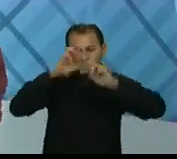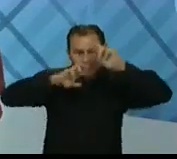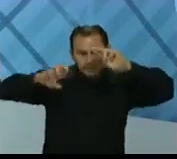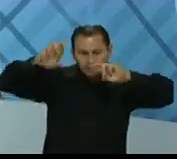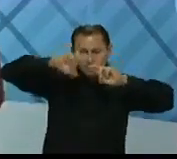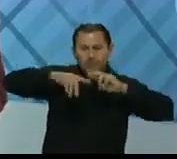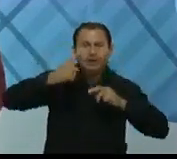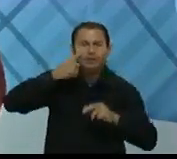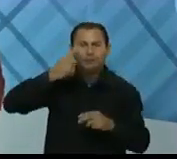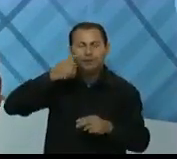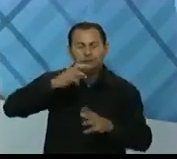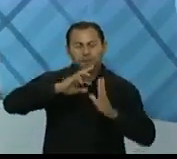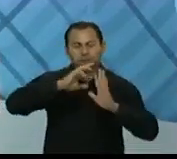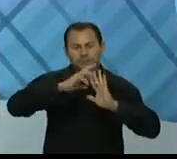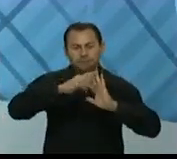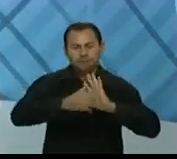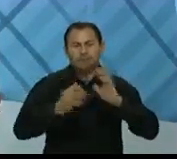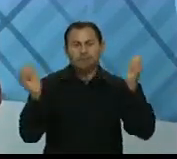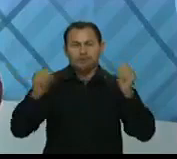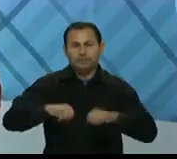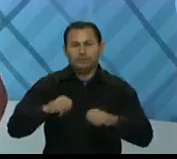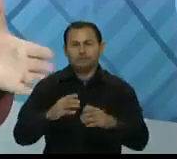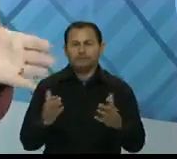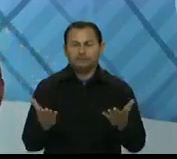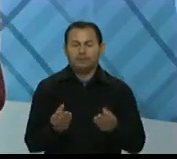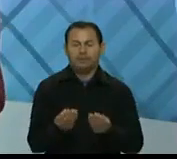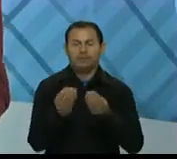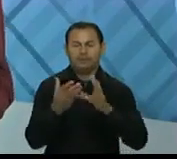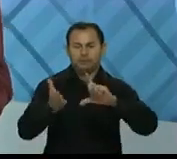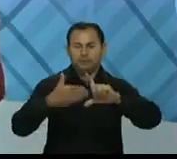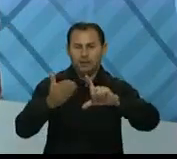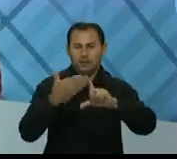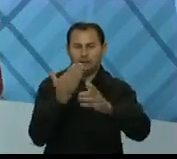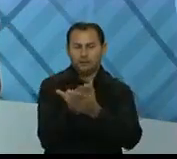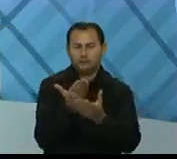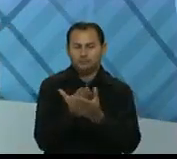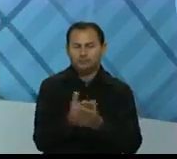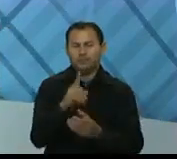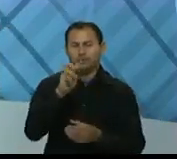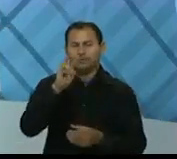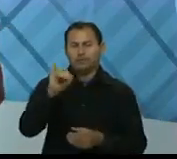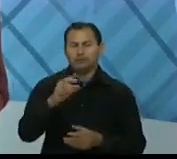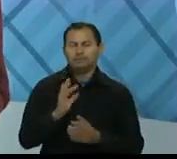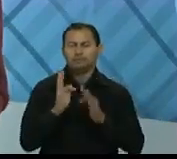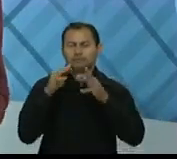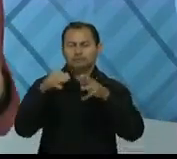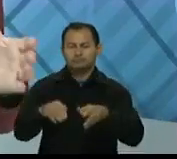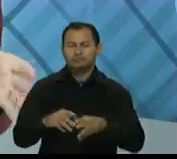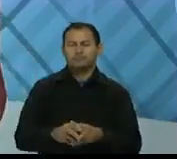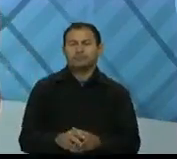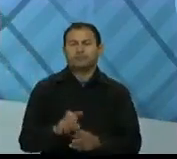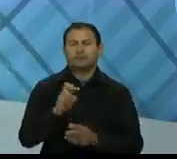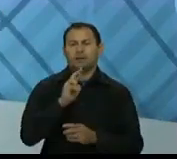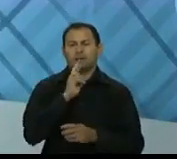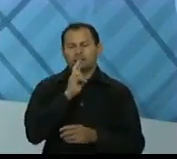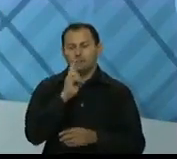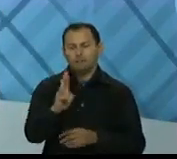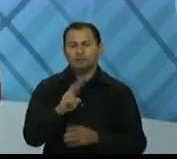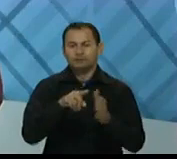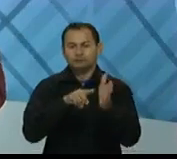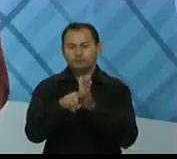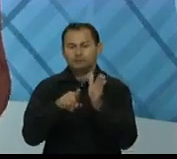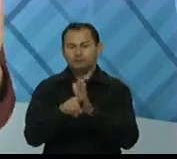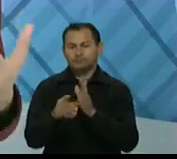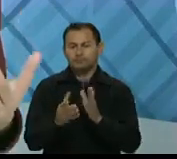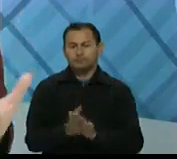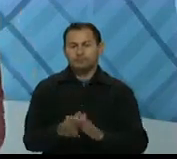analisar e verificar as diversas possibilidades. Então, com essa aula, você, ao final, conseguirá responder esses